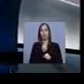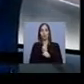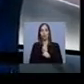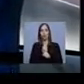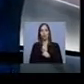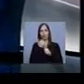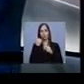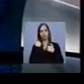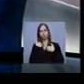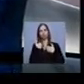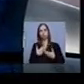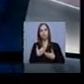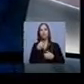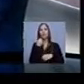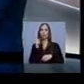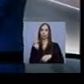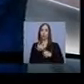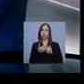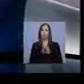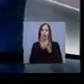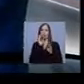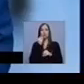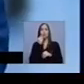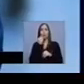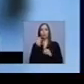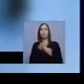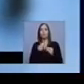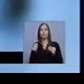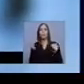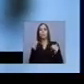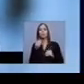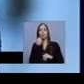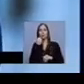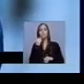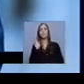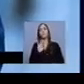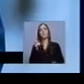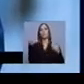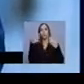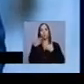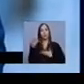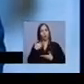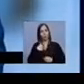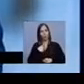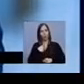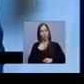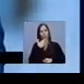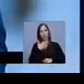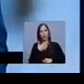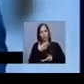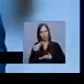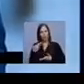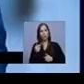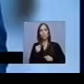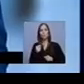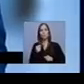minimizar este feito não era o primeiro é o novo motor é o conceito de facto o que acontece é que este ambiente com que